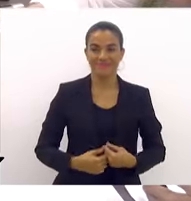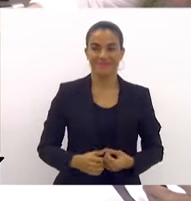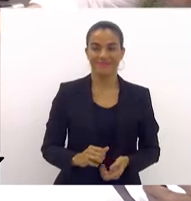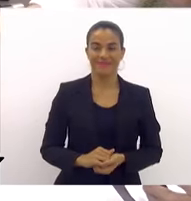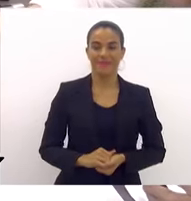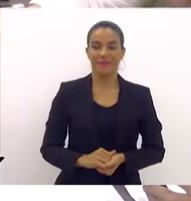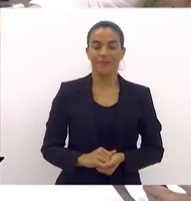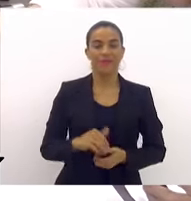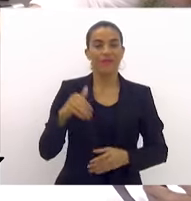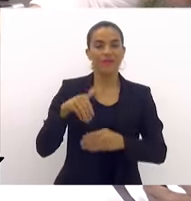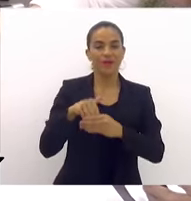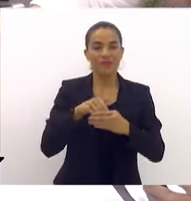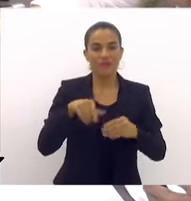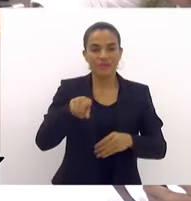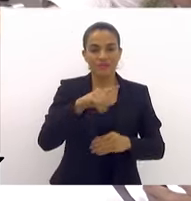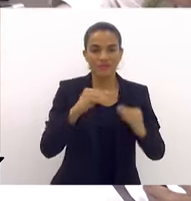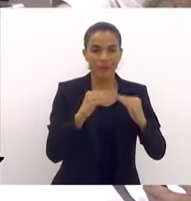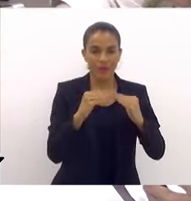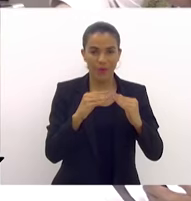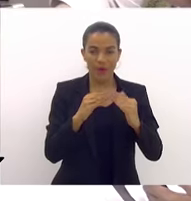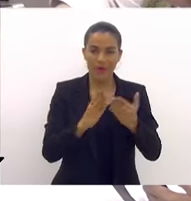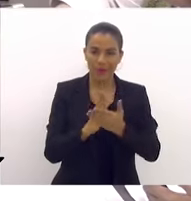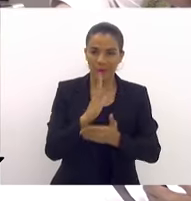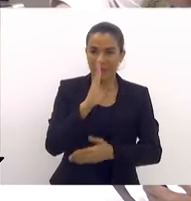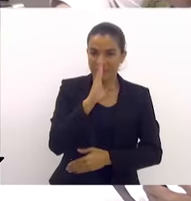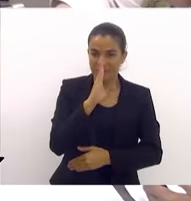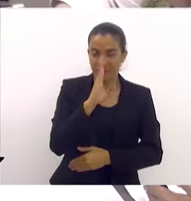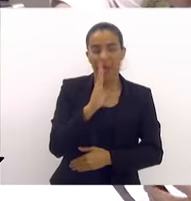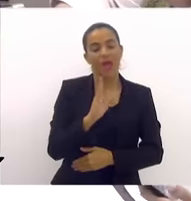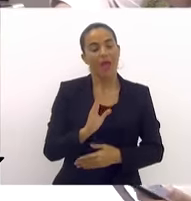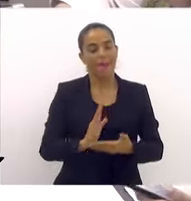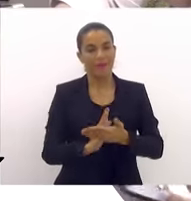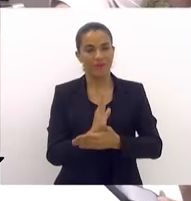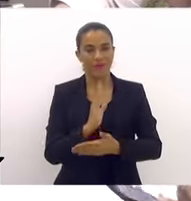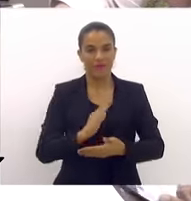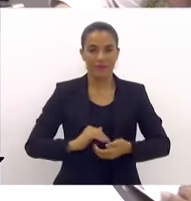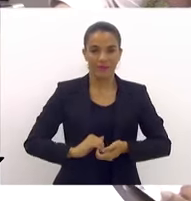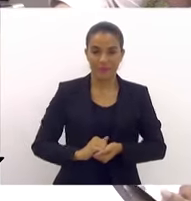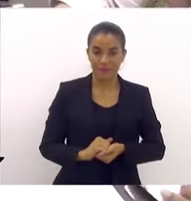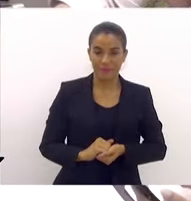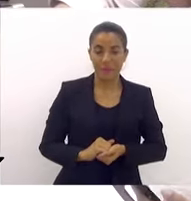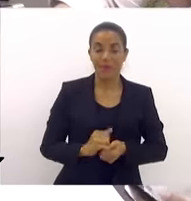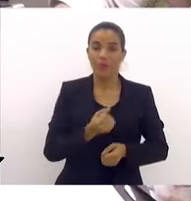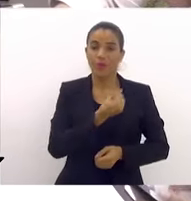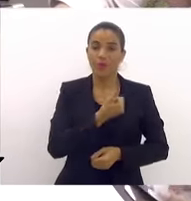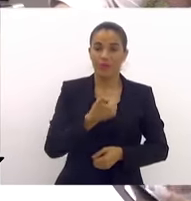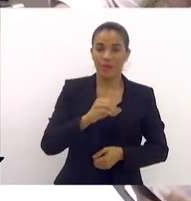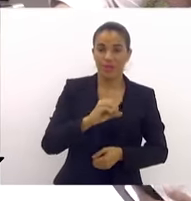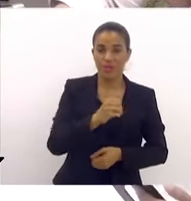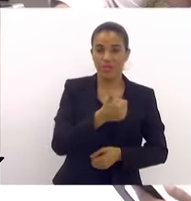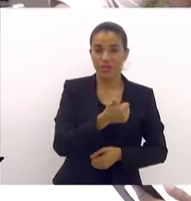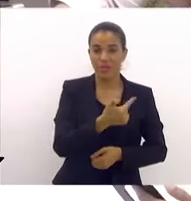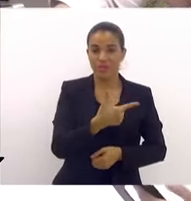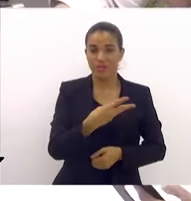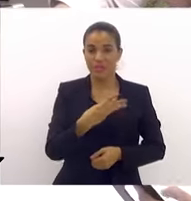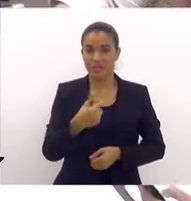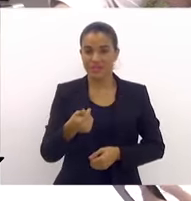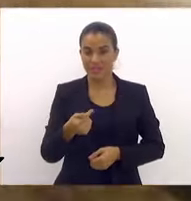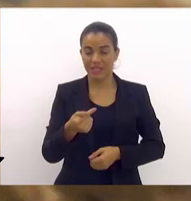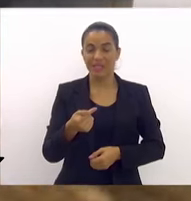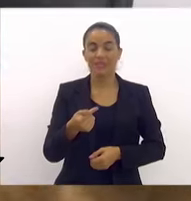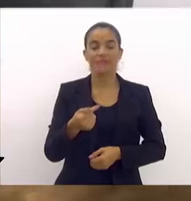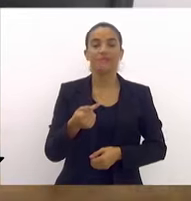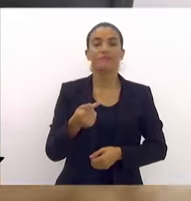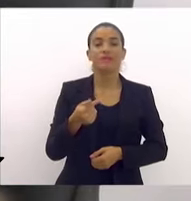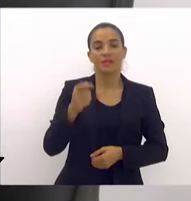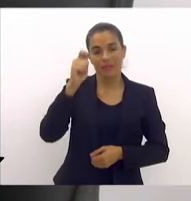Então, em votação, senhores que aprovam, permaneçam como estão. Aprovado. Item 10 da pauta, o 1236 de 23, de